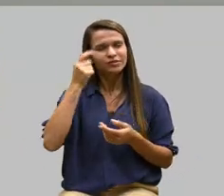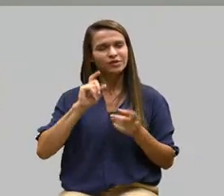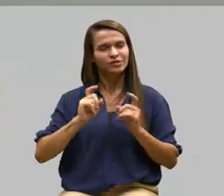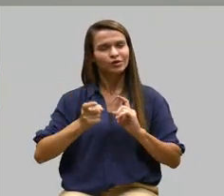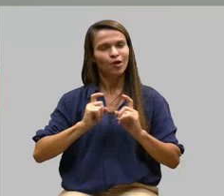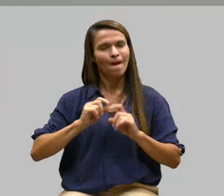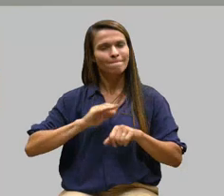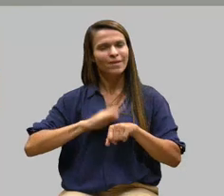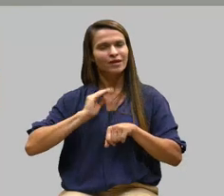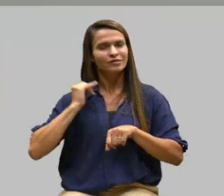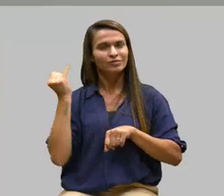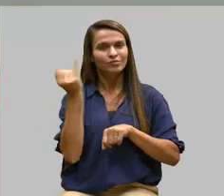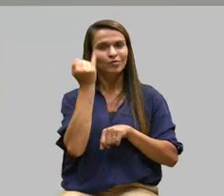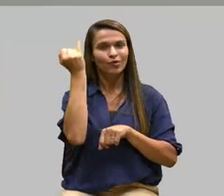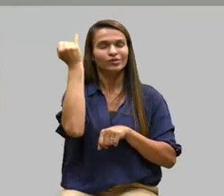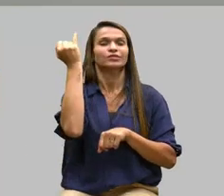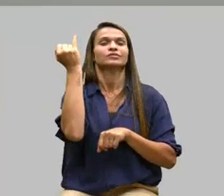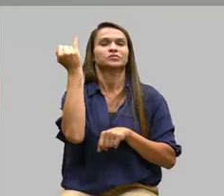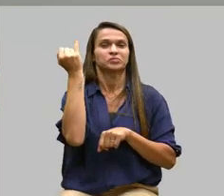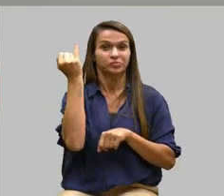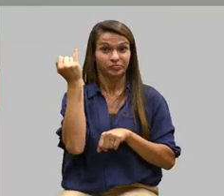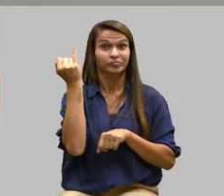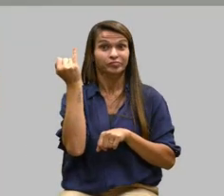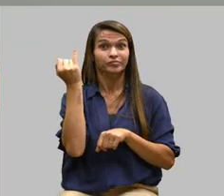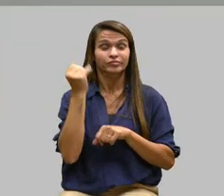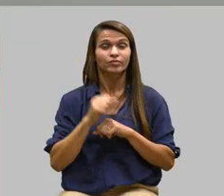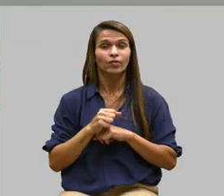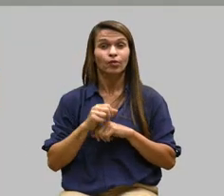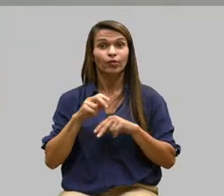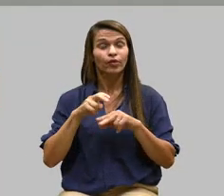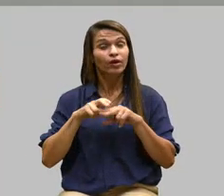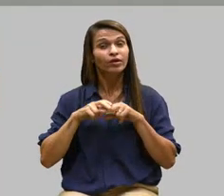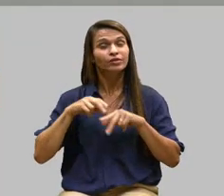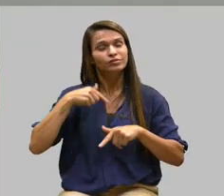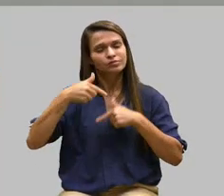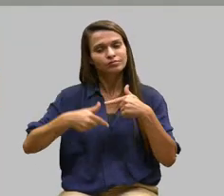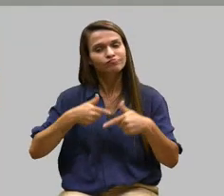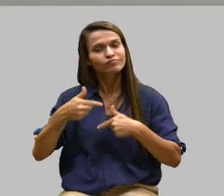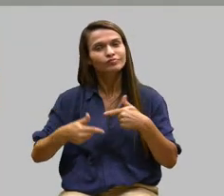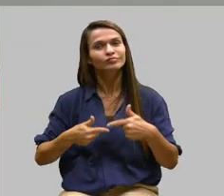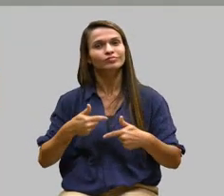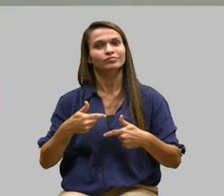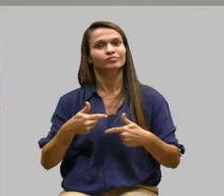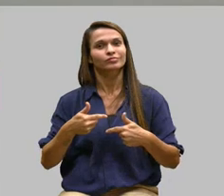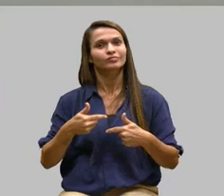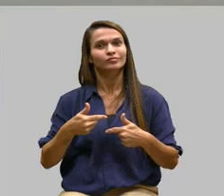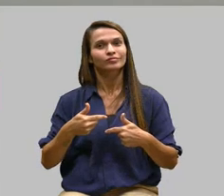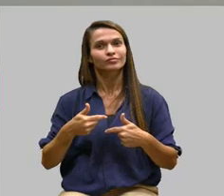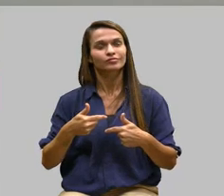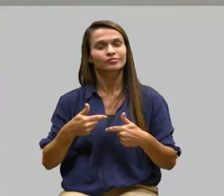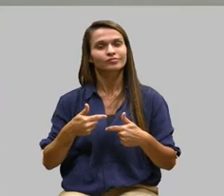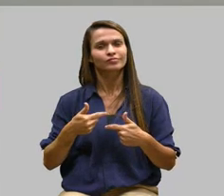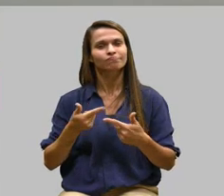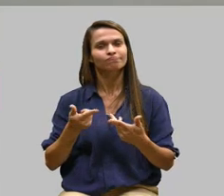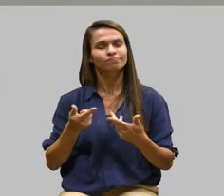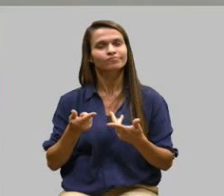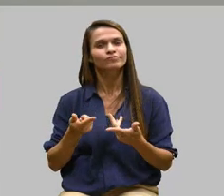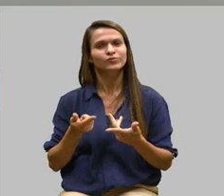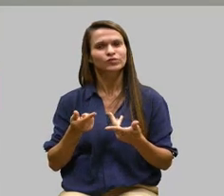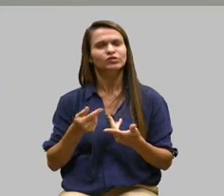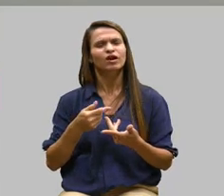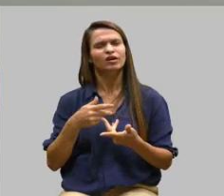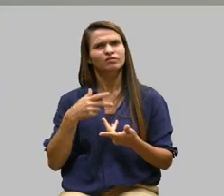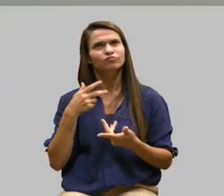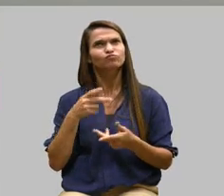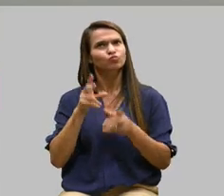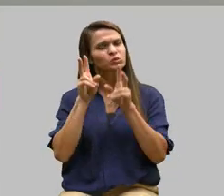a mais importante talvez porque a empregar a empregabilidade está aí sendo muito falada